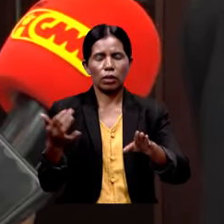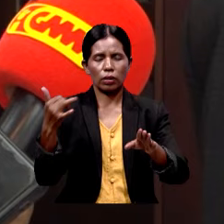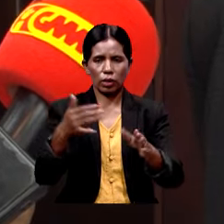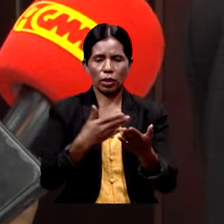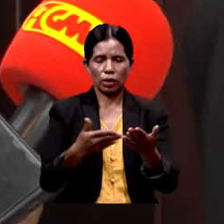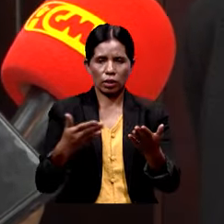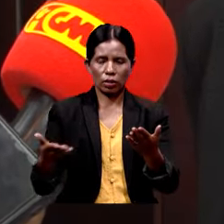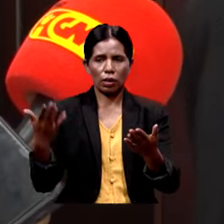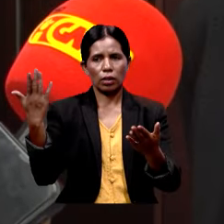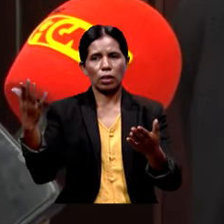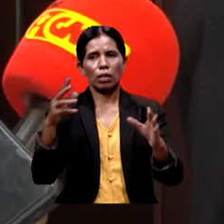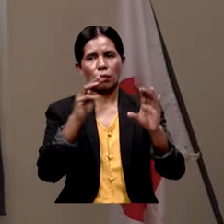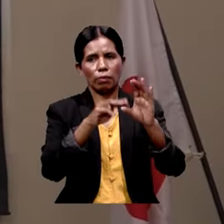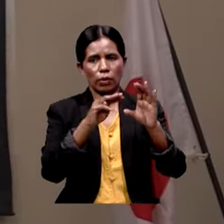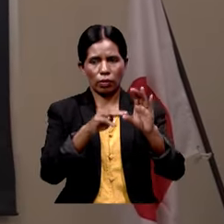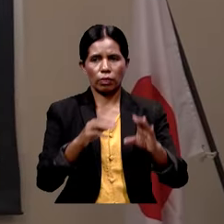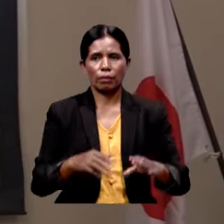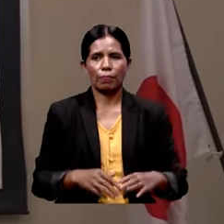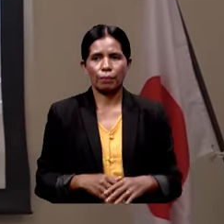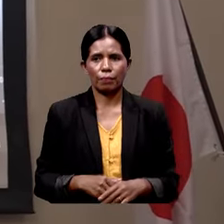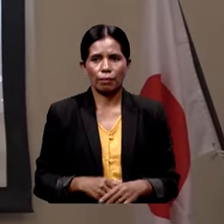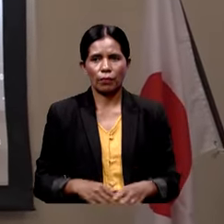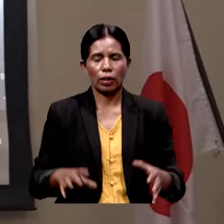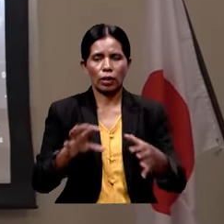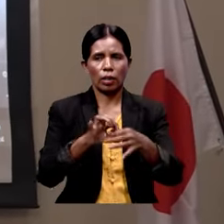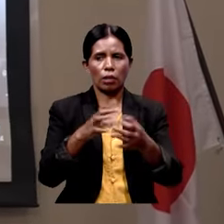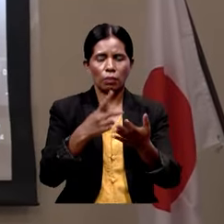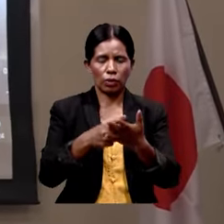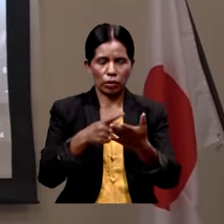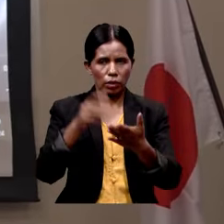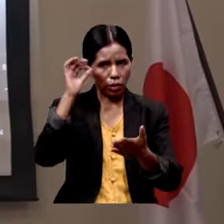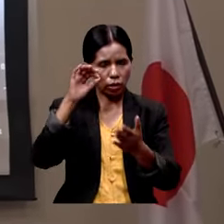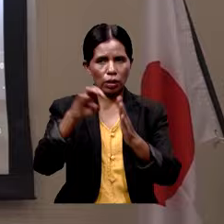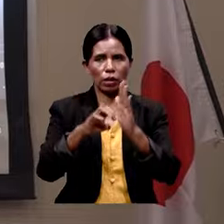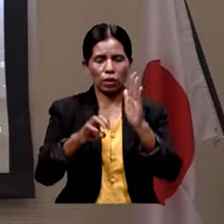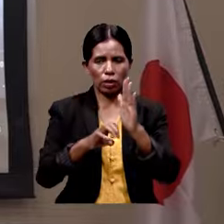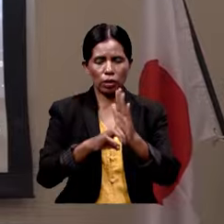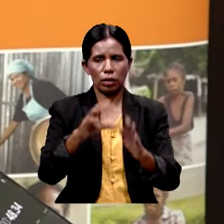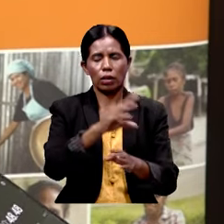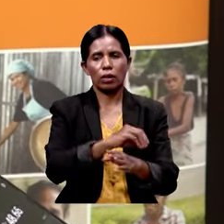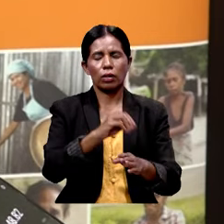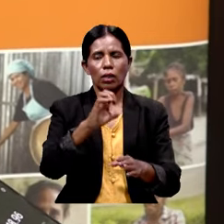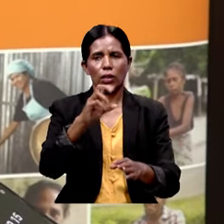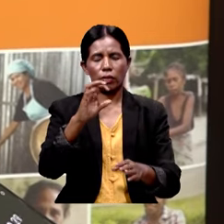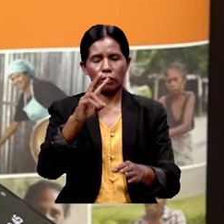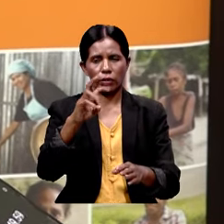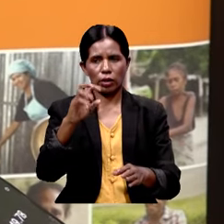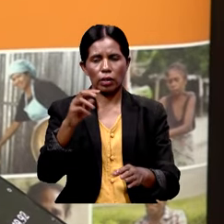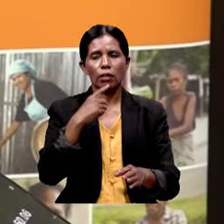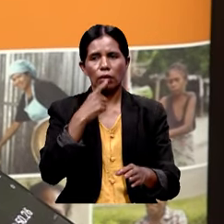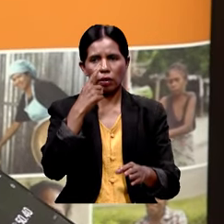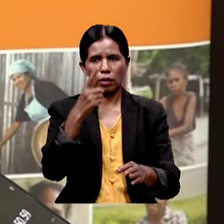produtu yang mercado lokal. Liga o projeto né, secretário de Estado Igualdade Elvina de Souza Carvalho